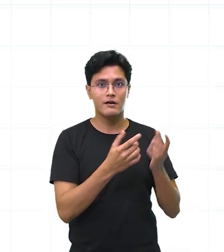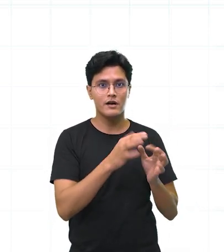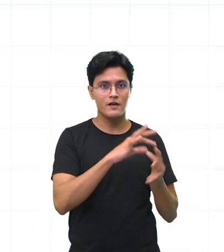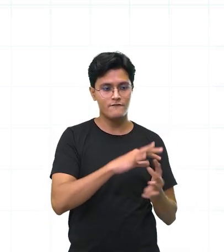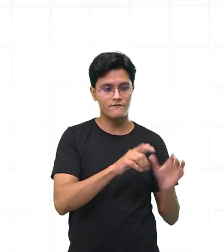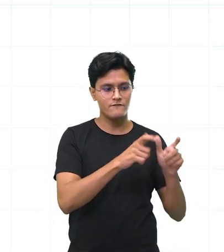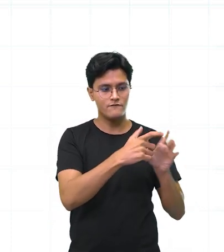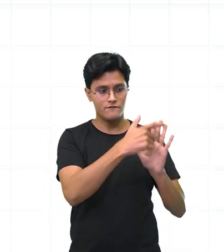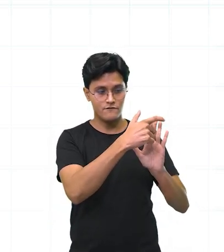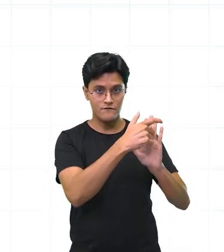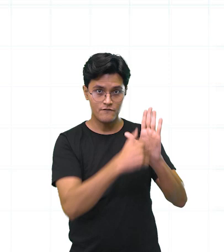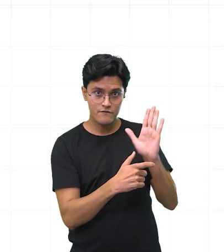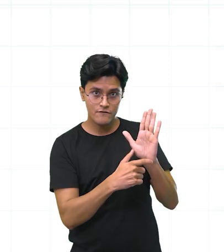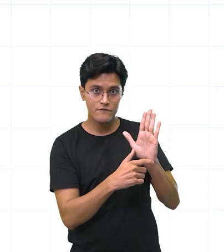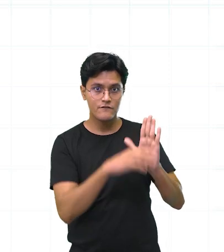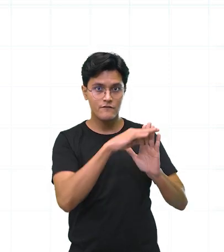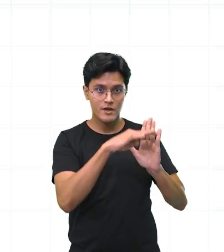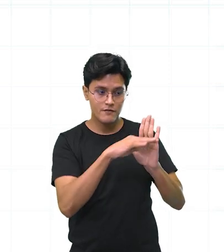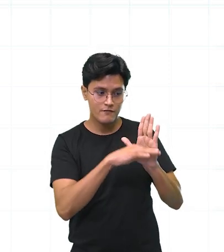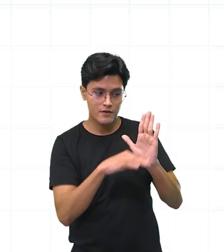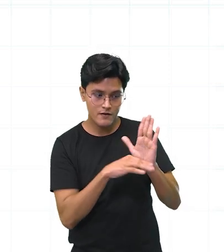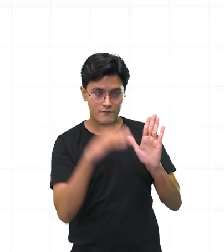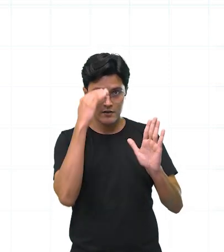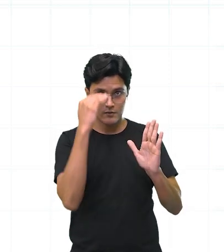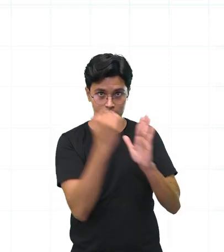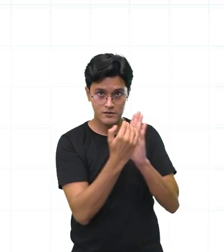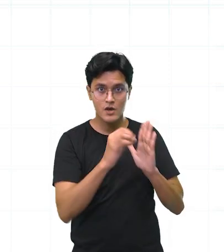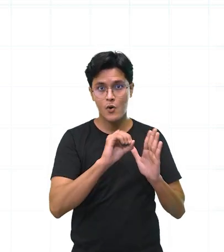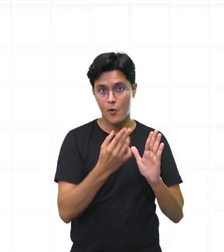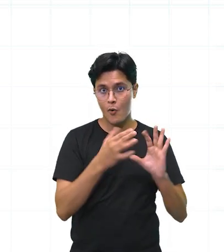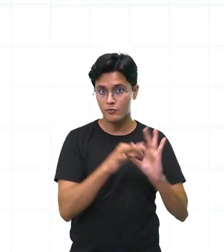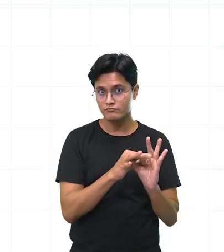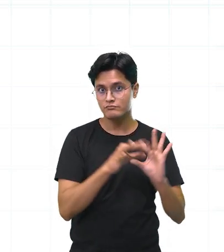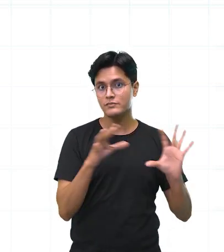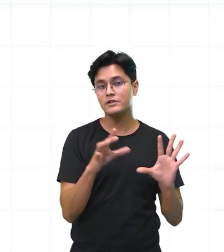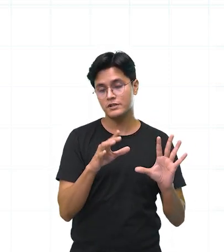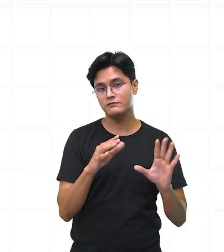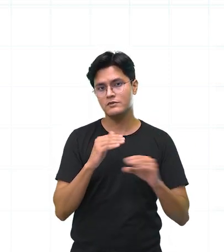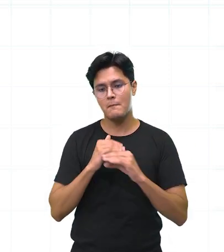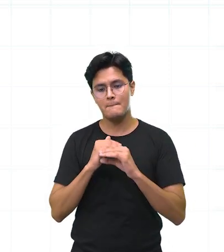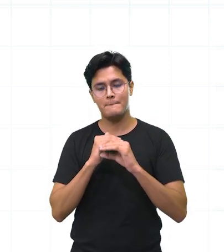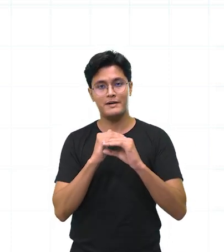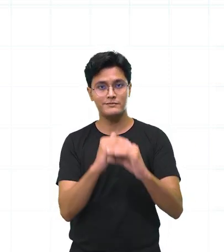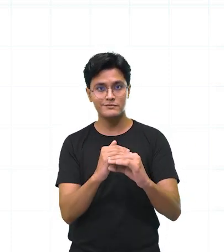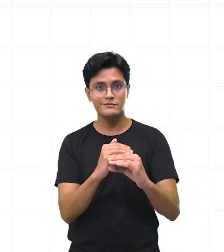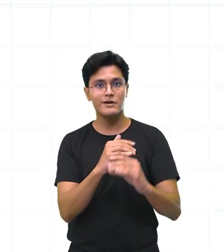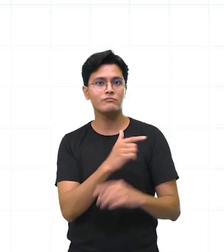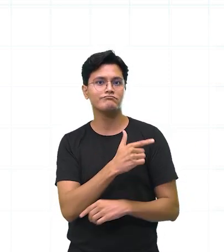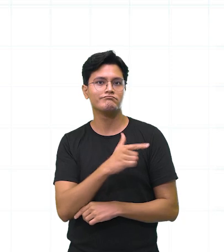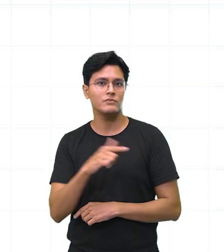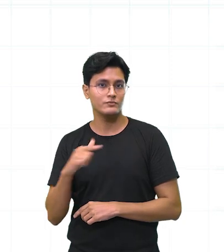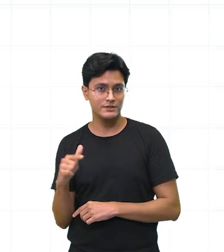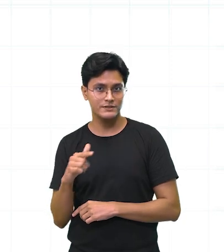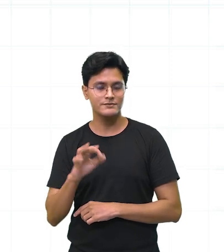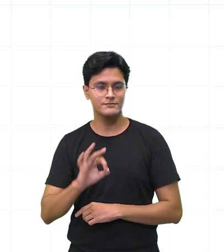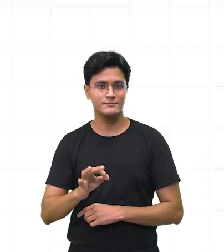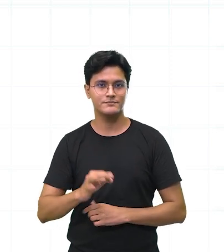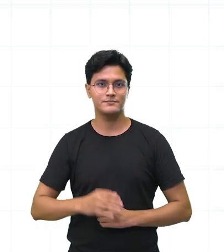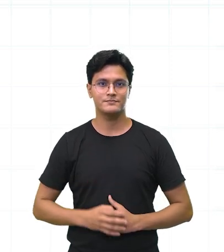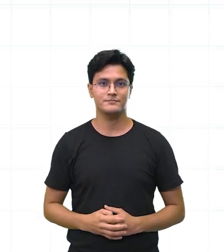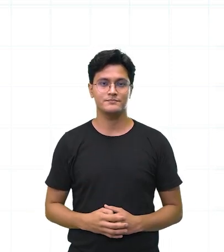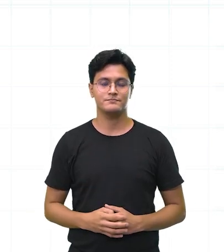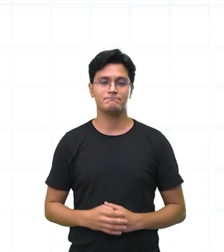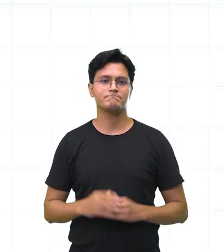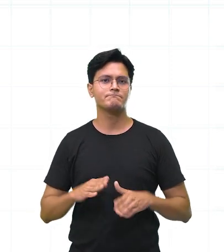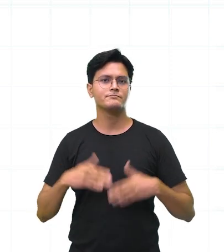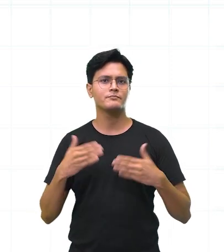ou livre, ou seja, que seguem ou não um padrão e métrica definidos.